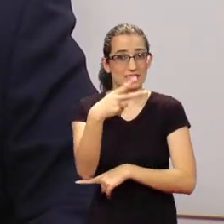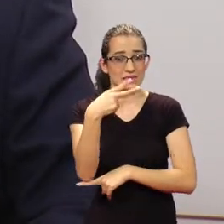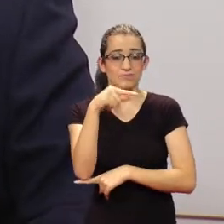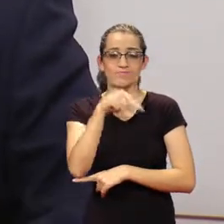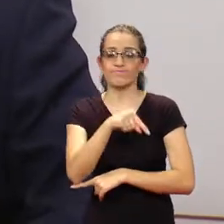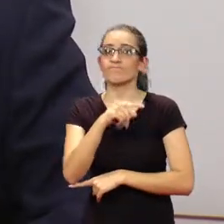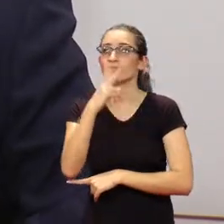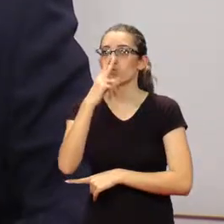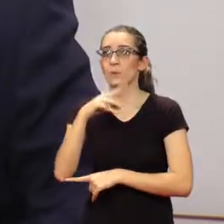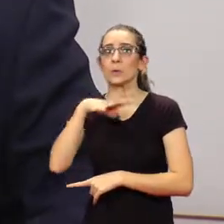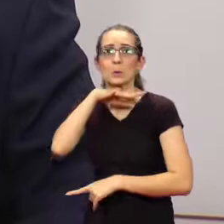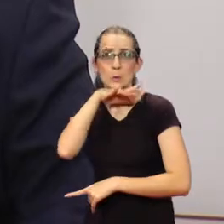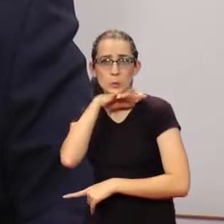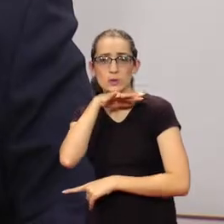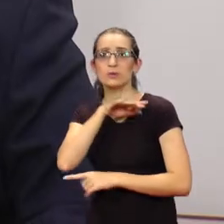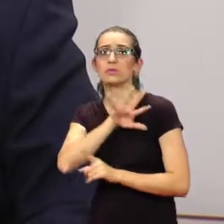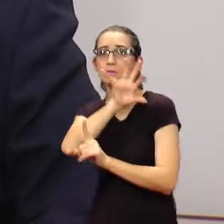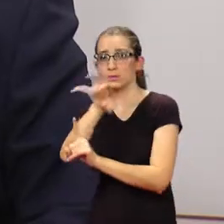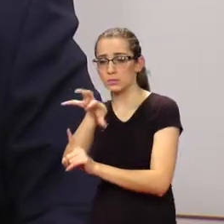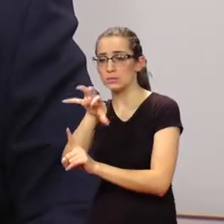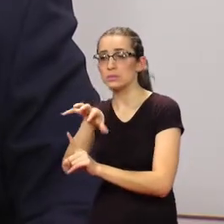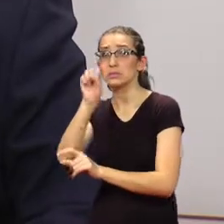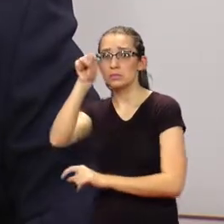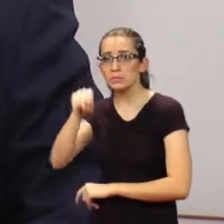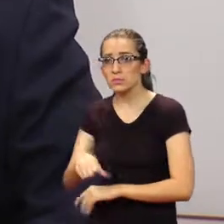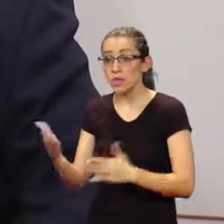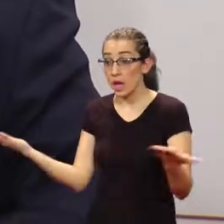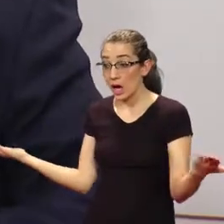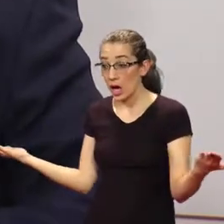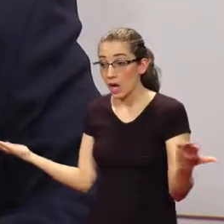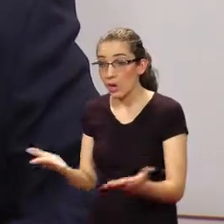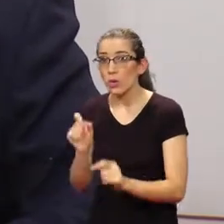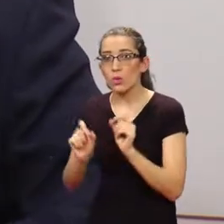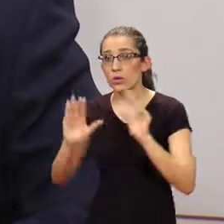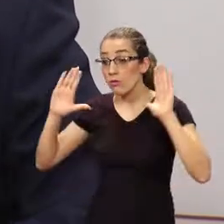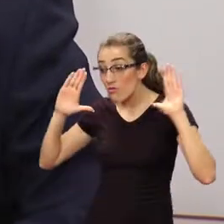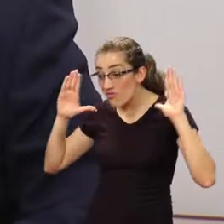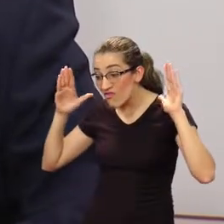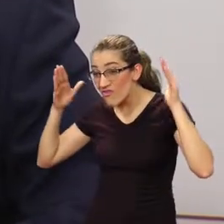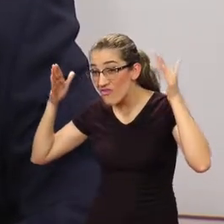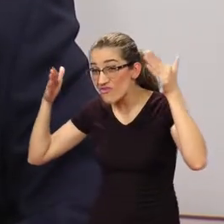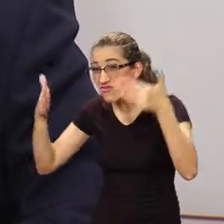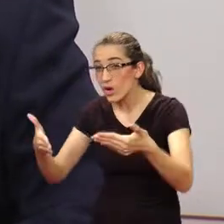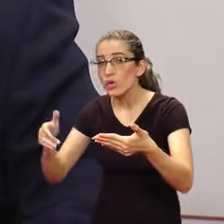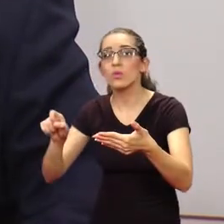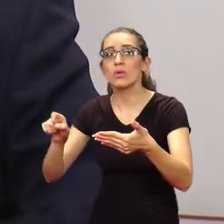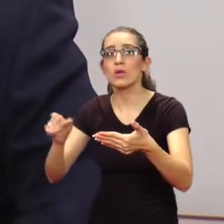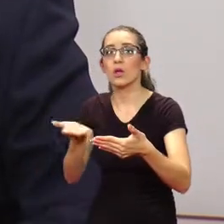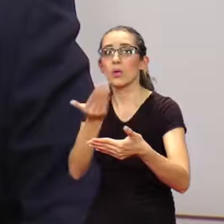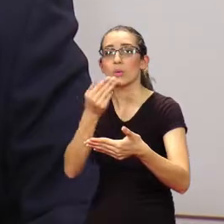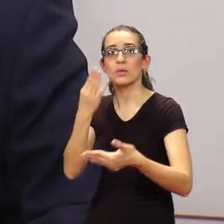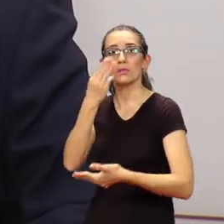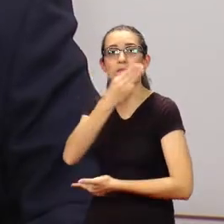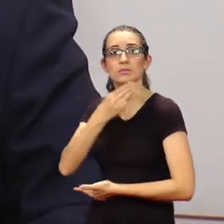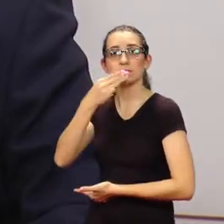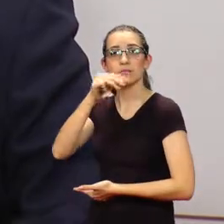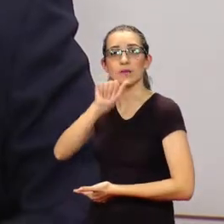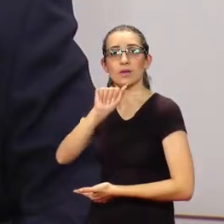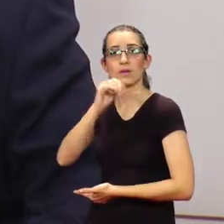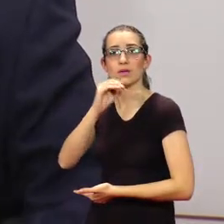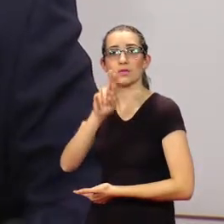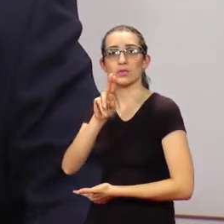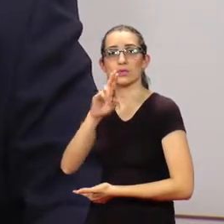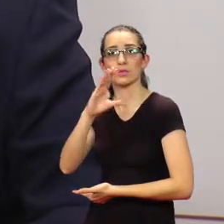né, causava, o tabagismo, o fumo, enfim, agora a artilharia da OMS, digamos assim, está voltada para o consumo de açúcar, né?